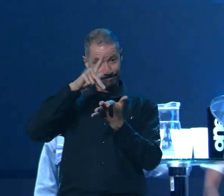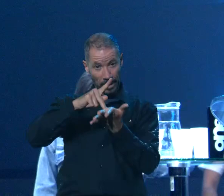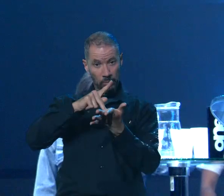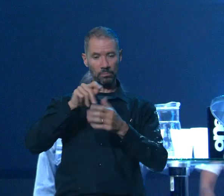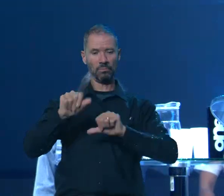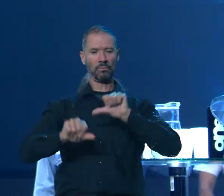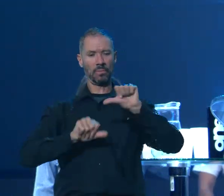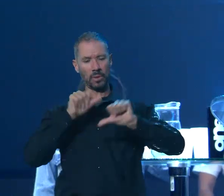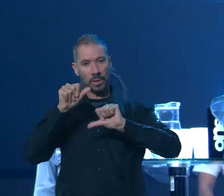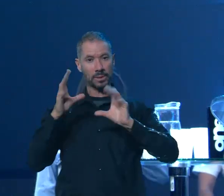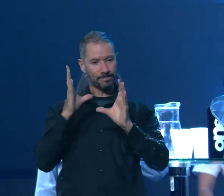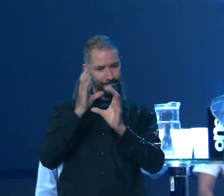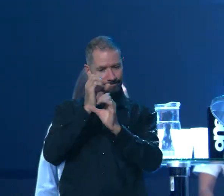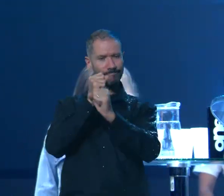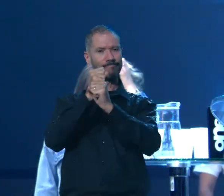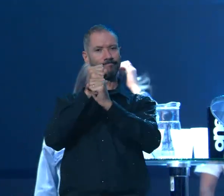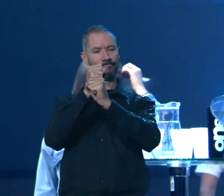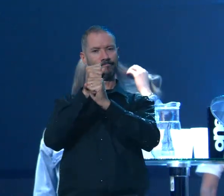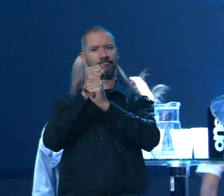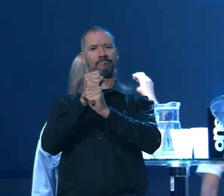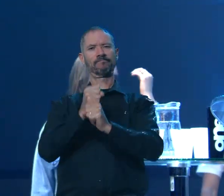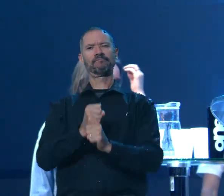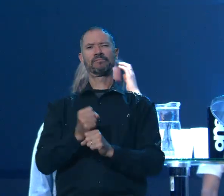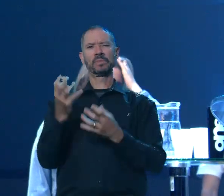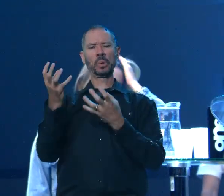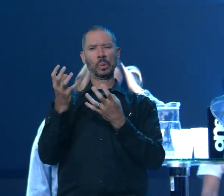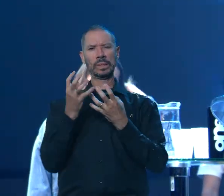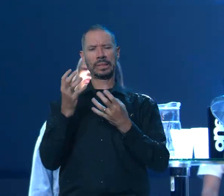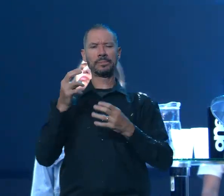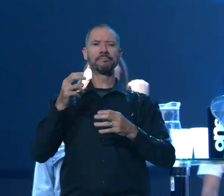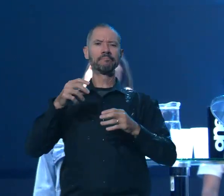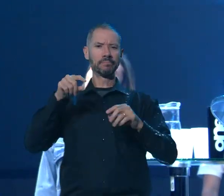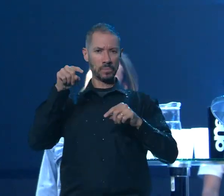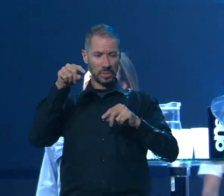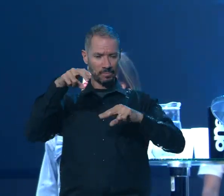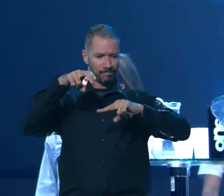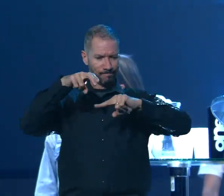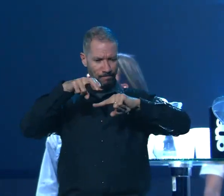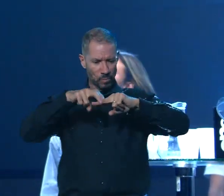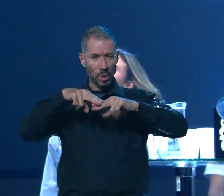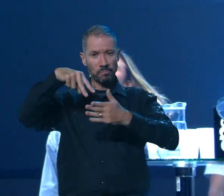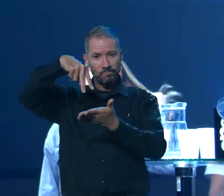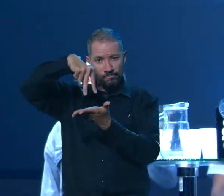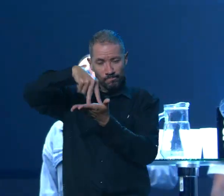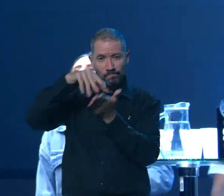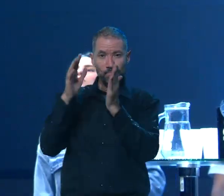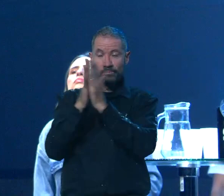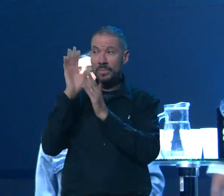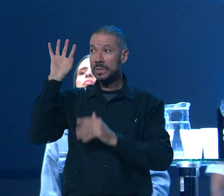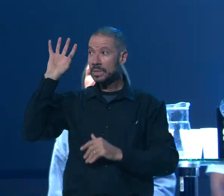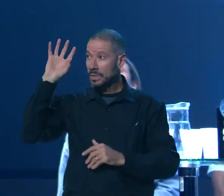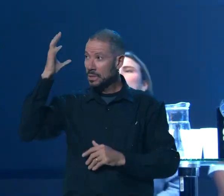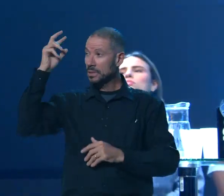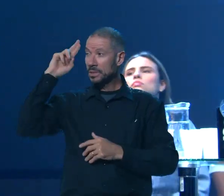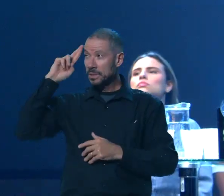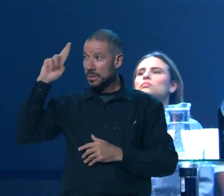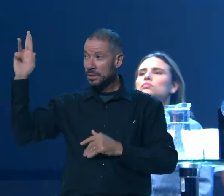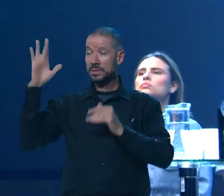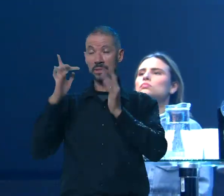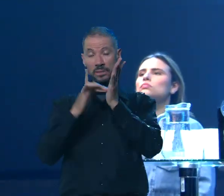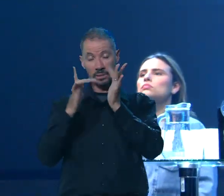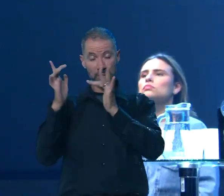uma mudança completa. Eu queria que você no teu lugar fizesse essa oração, se essa é a tua decisão, dizendo assim: Senhor